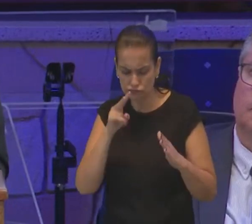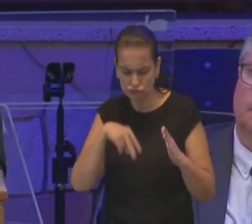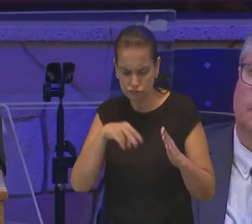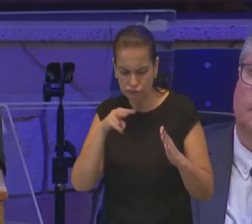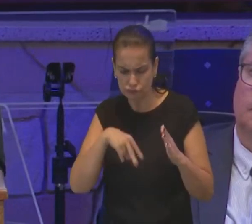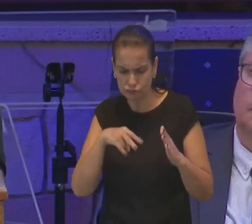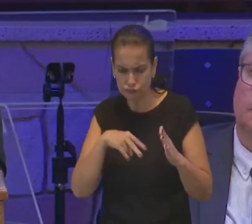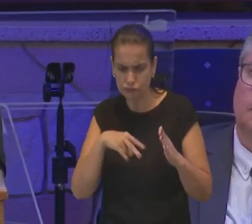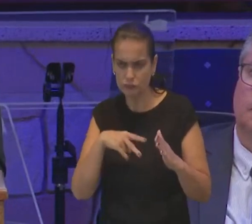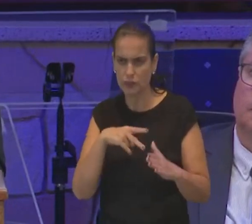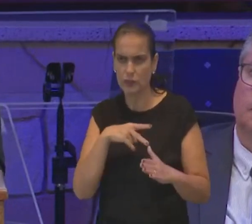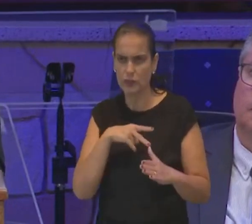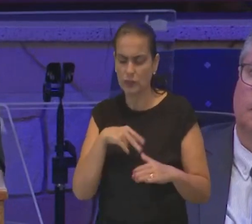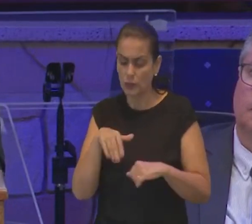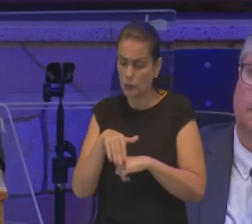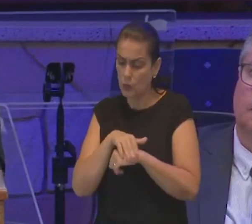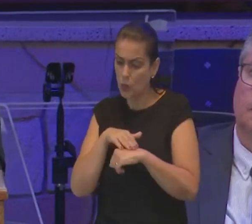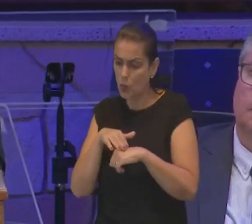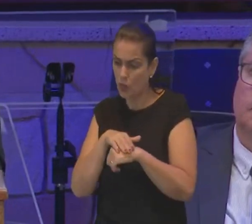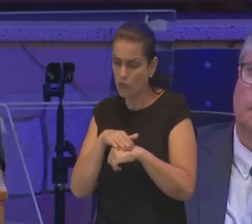de Alexandre, porque